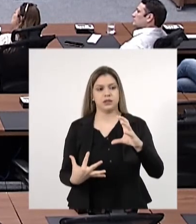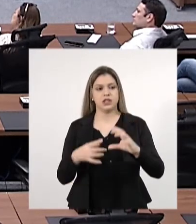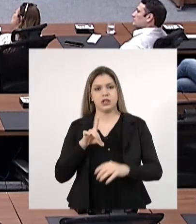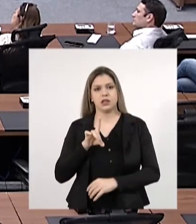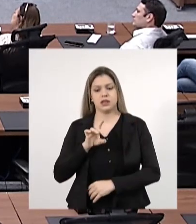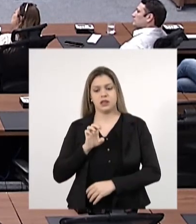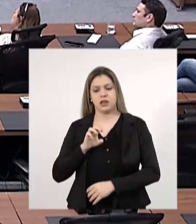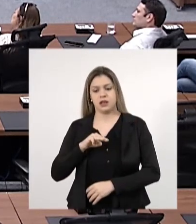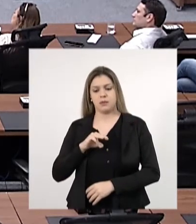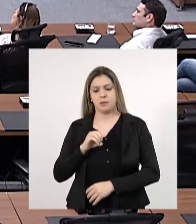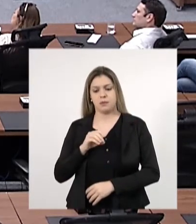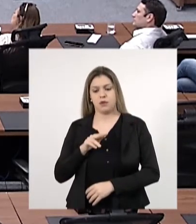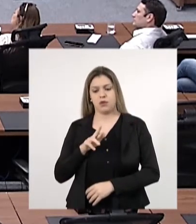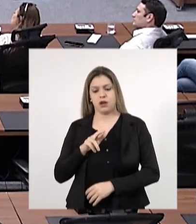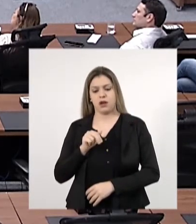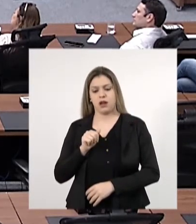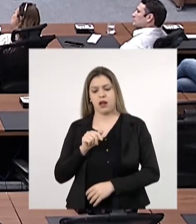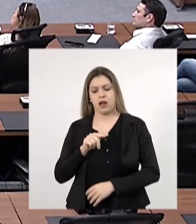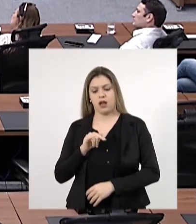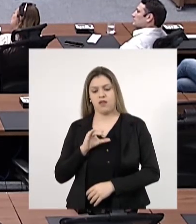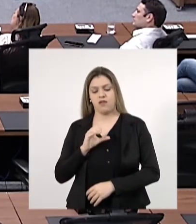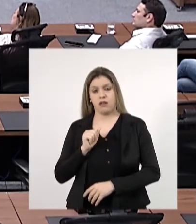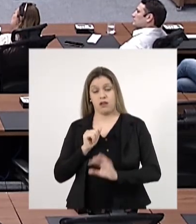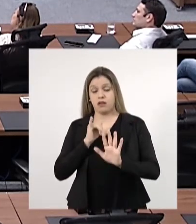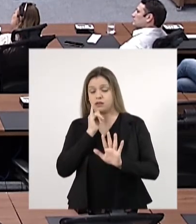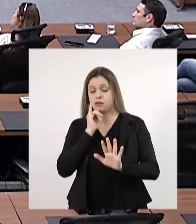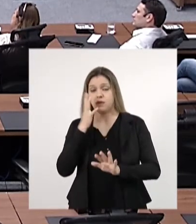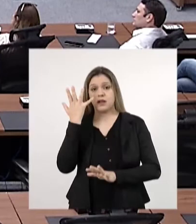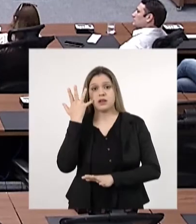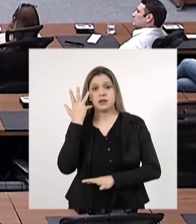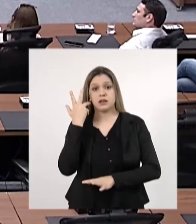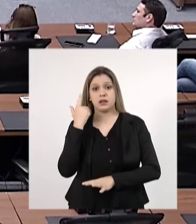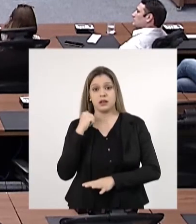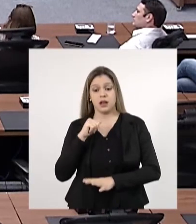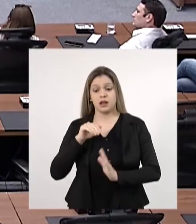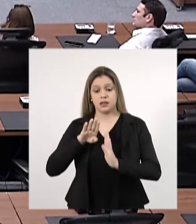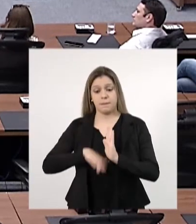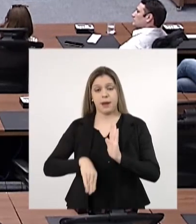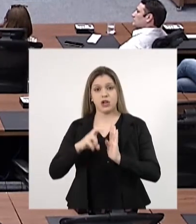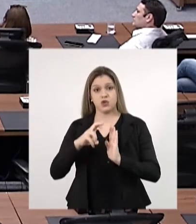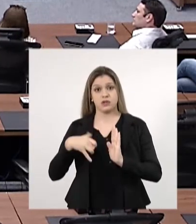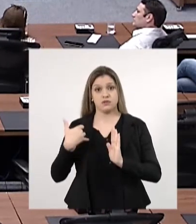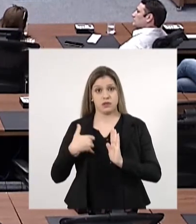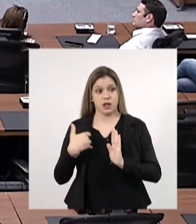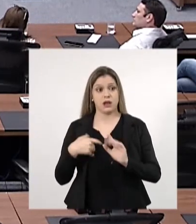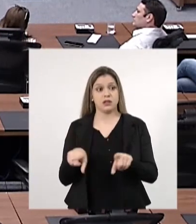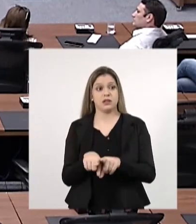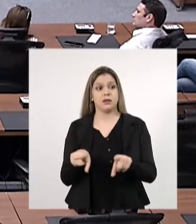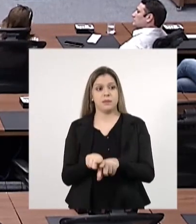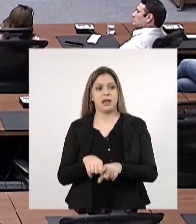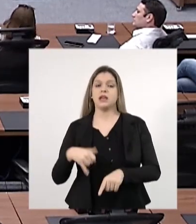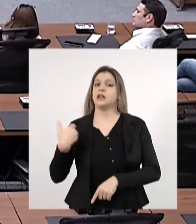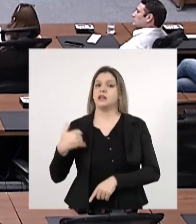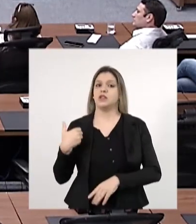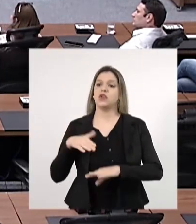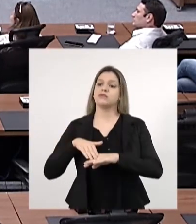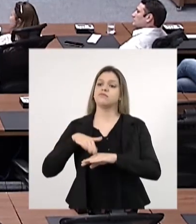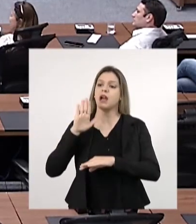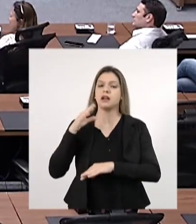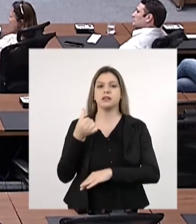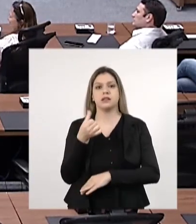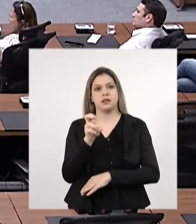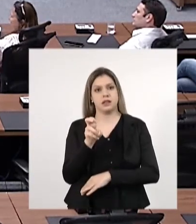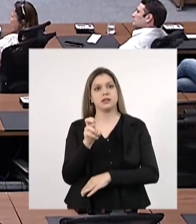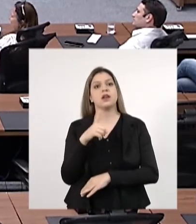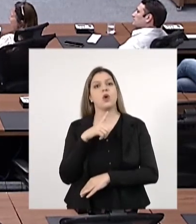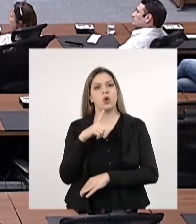Crianças abaixo de 5 anos, idosos acima de 65 anos, também vai ter um peso diferenciado no